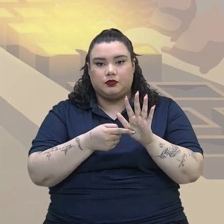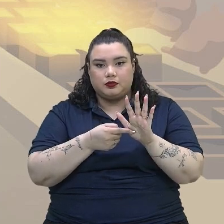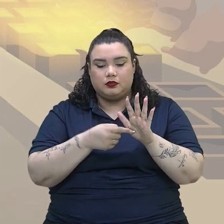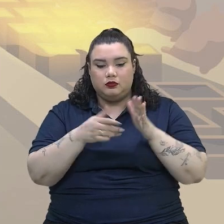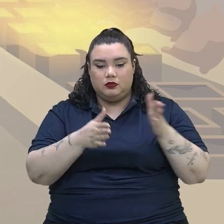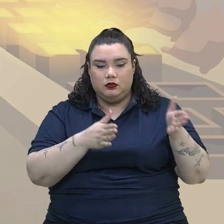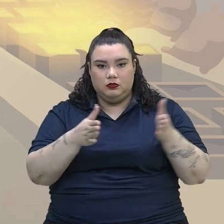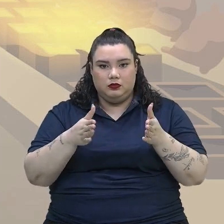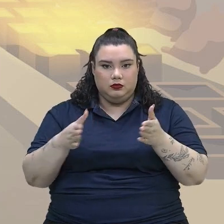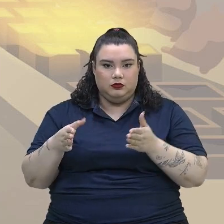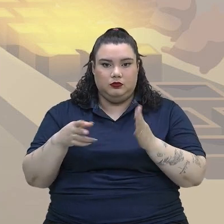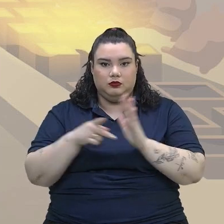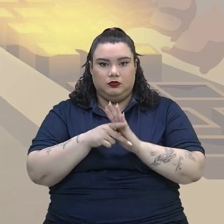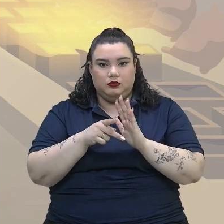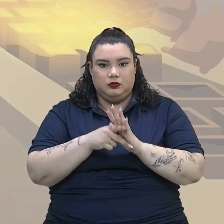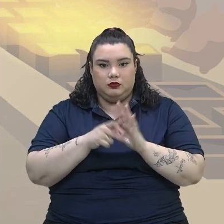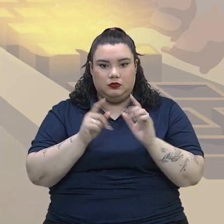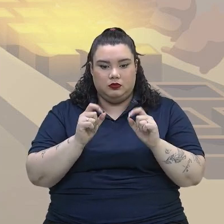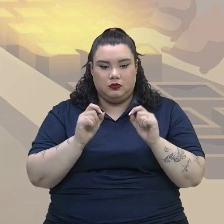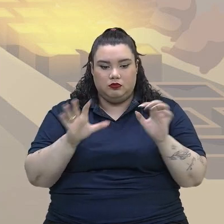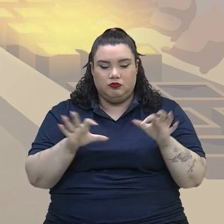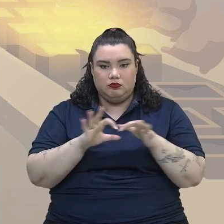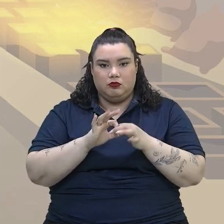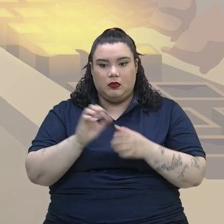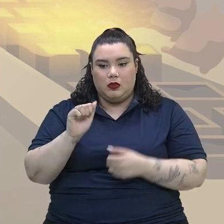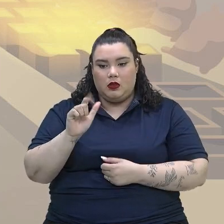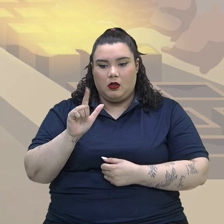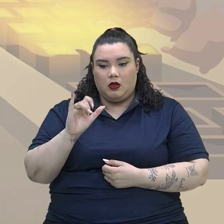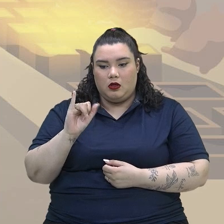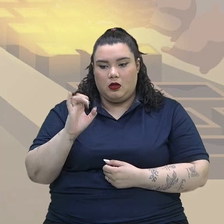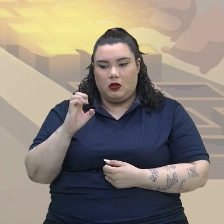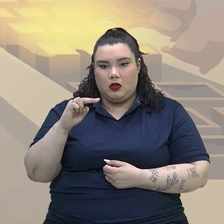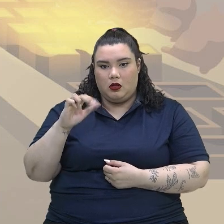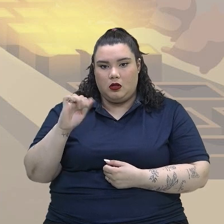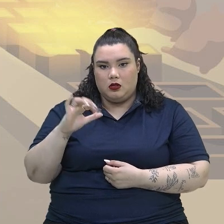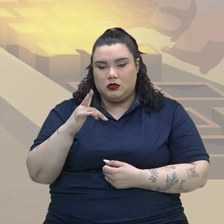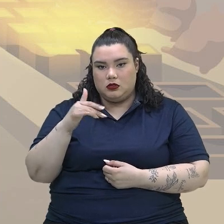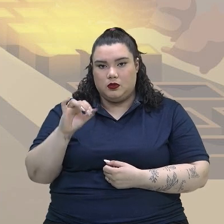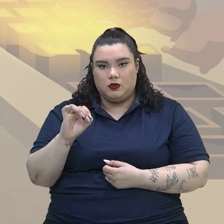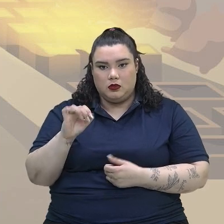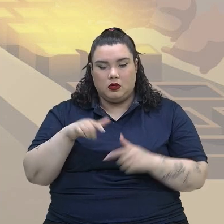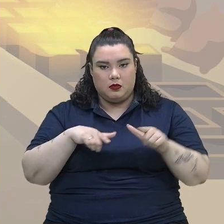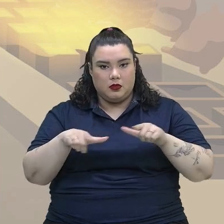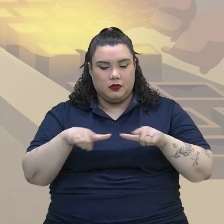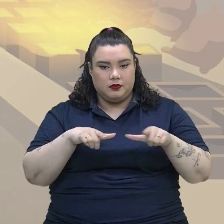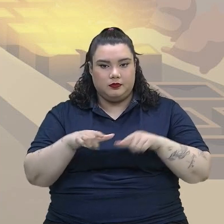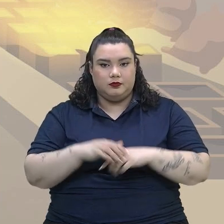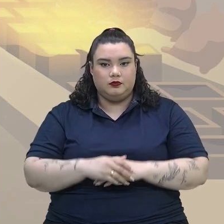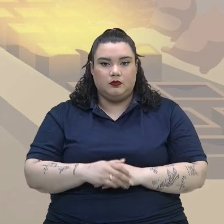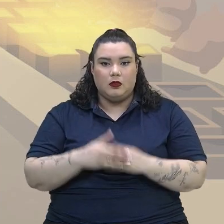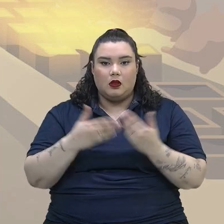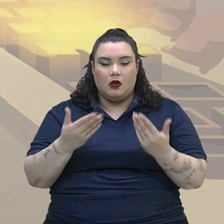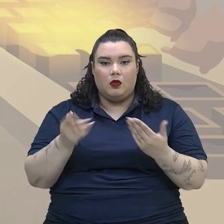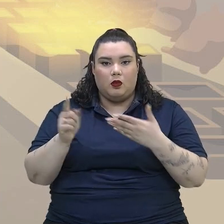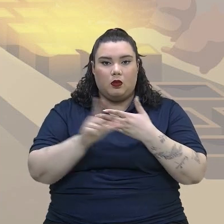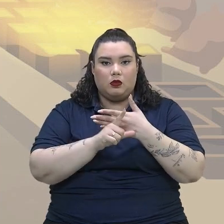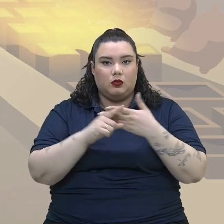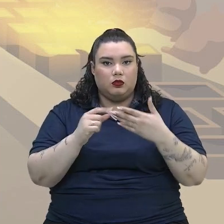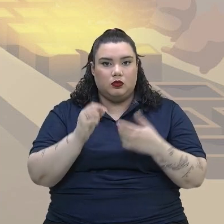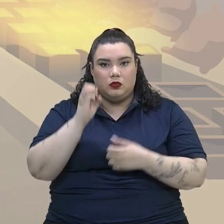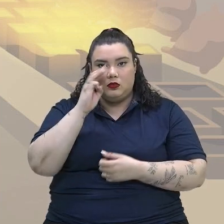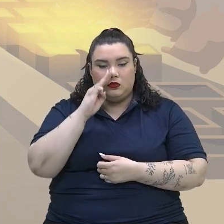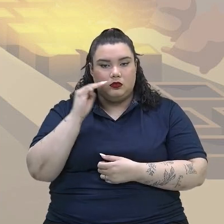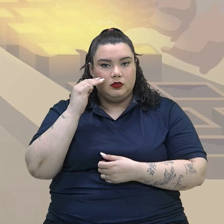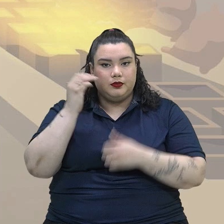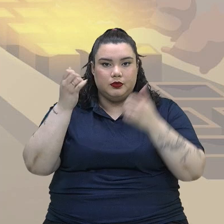momentos aí da alienação do trabalho. Então, na concepção de Karl Marx, o trabalho na